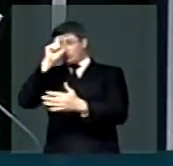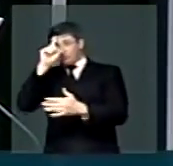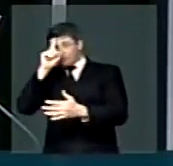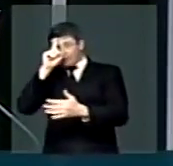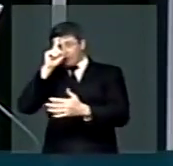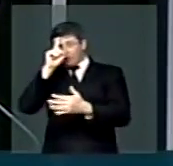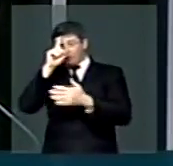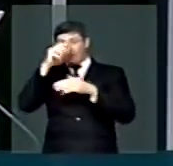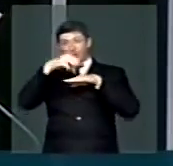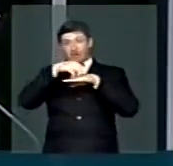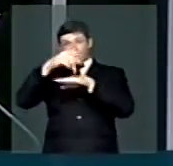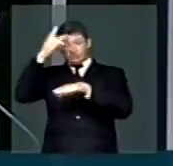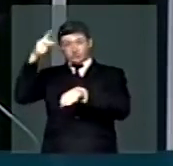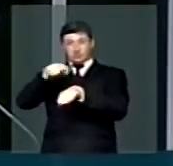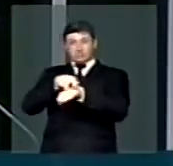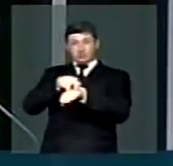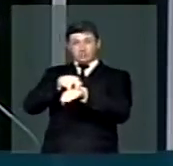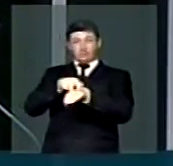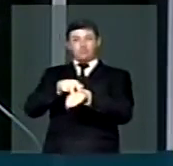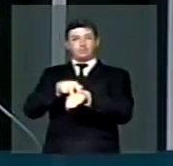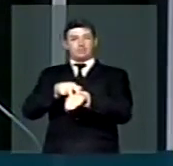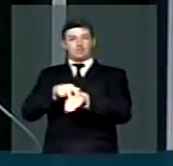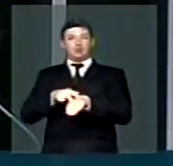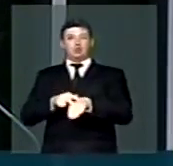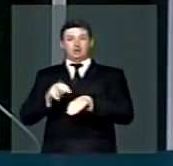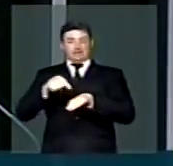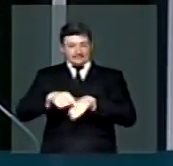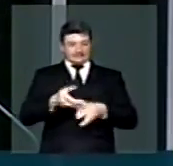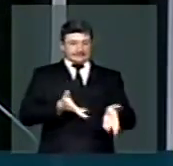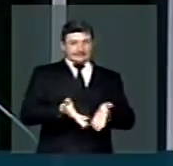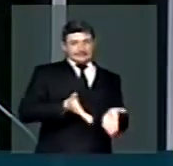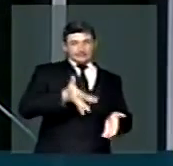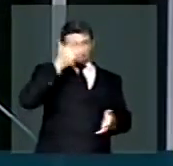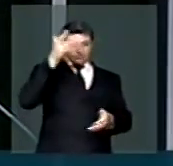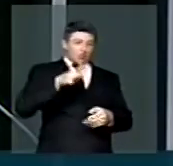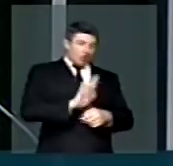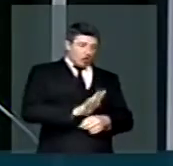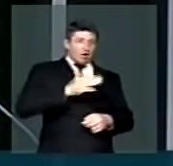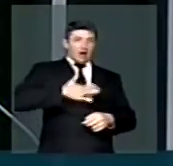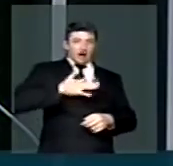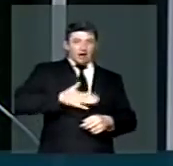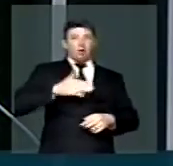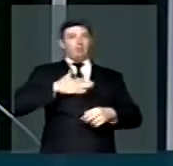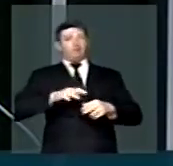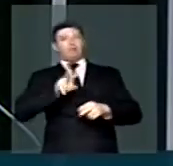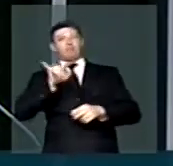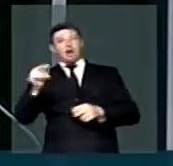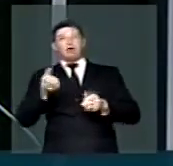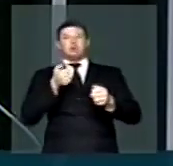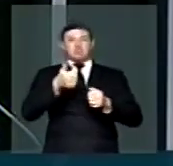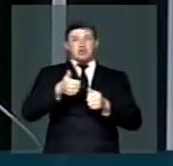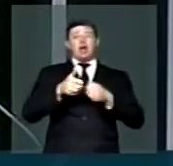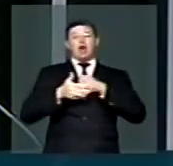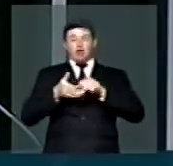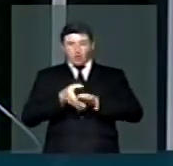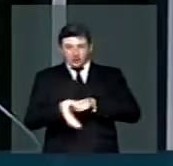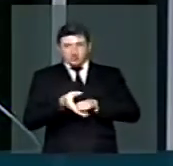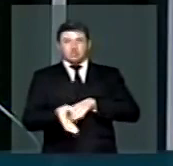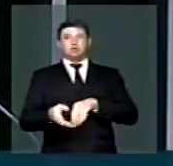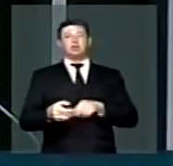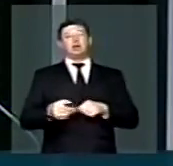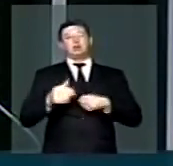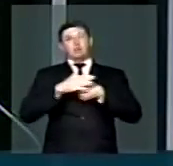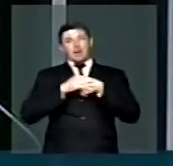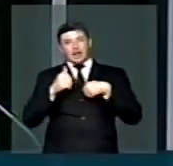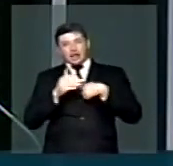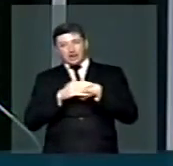posto de saúde, ou até o médico, acabam consolando pacientes, acompanhando-os com